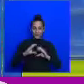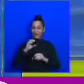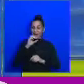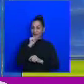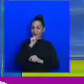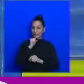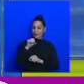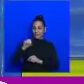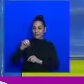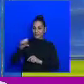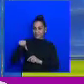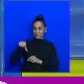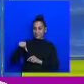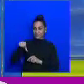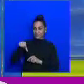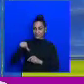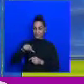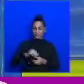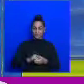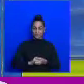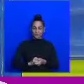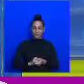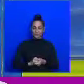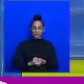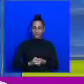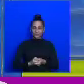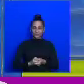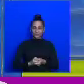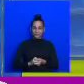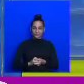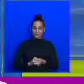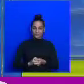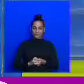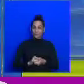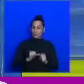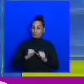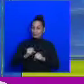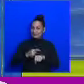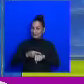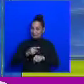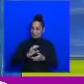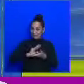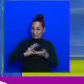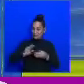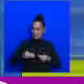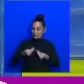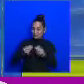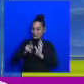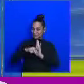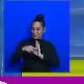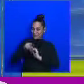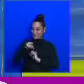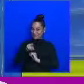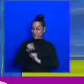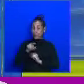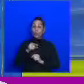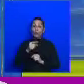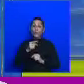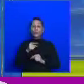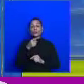Bola laranja, 09. Laranja, número 09. E pode ser agora, este prêmio pode sair para você.